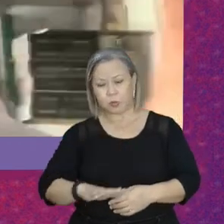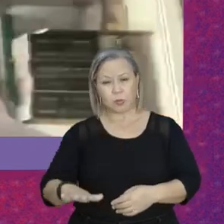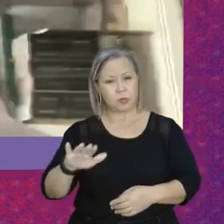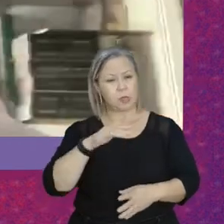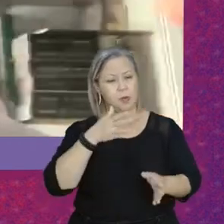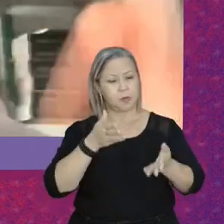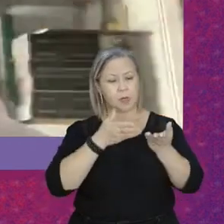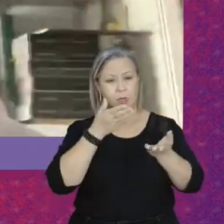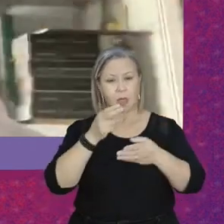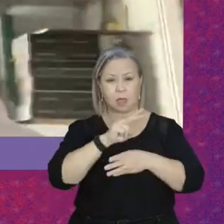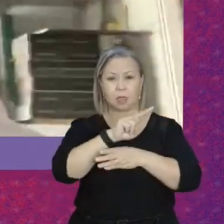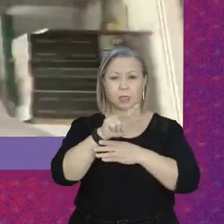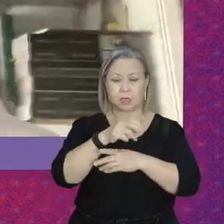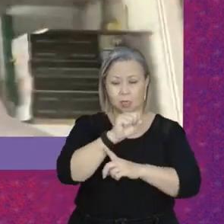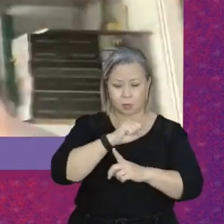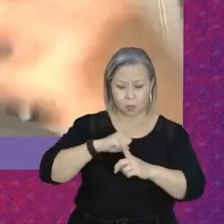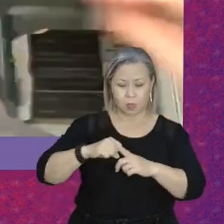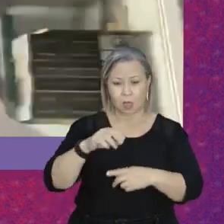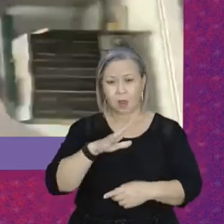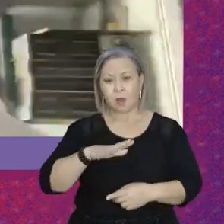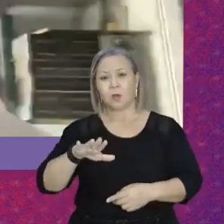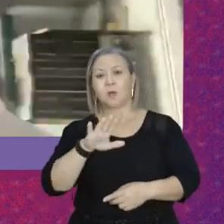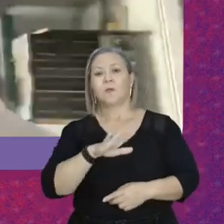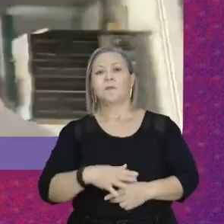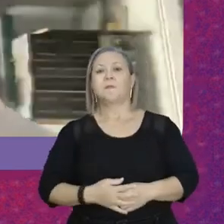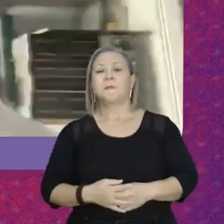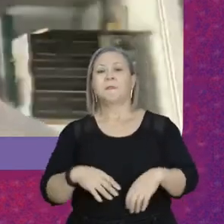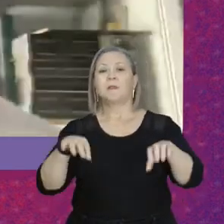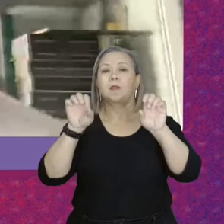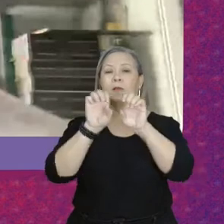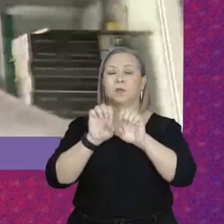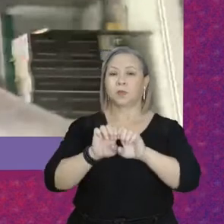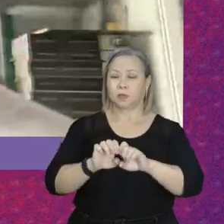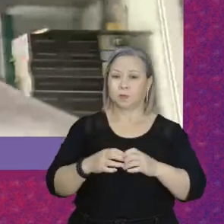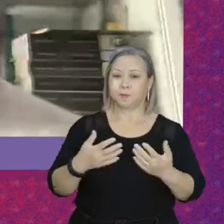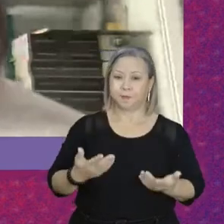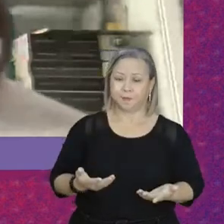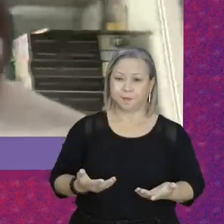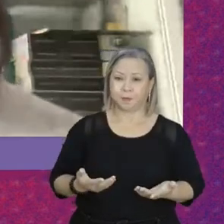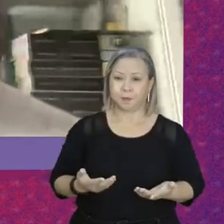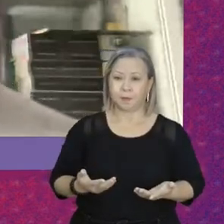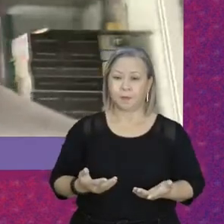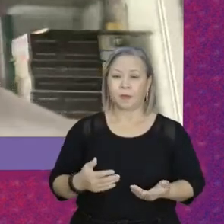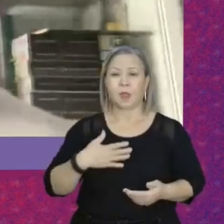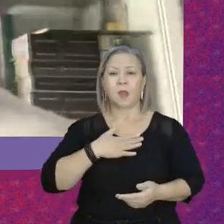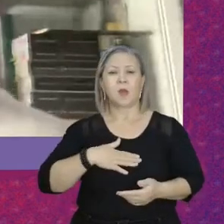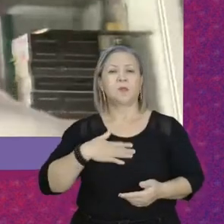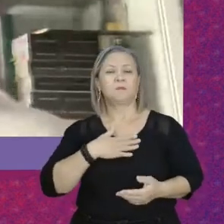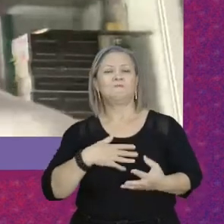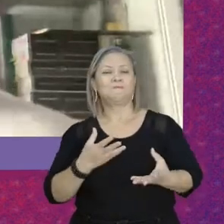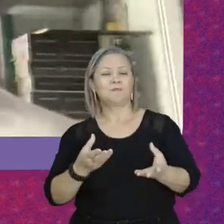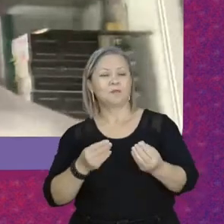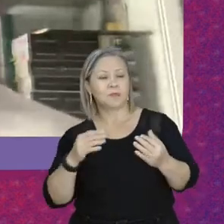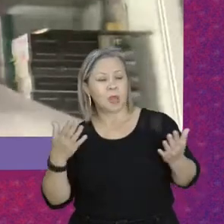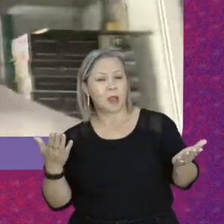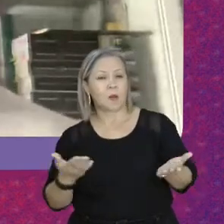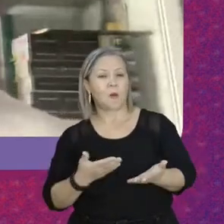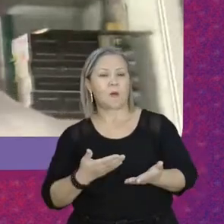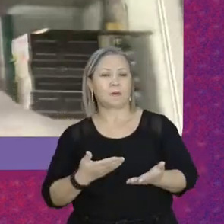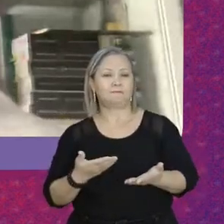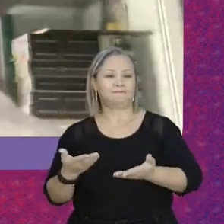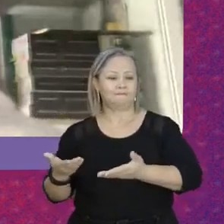da assistência do social, das ações culturais, enfim. Então, eu gostaria muito agora de